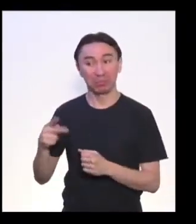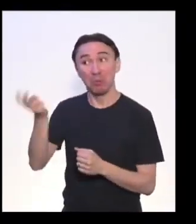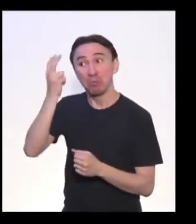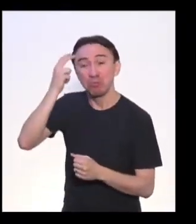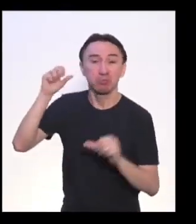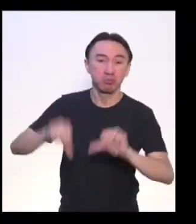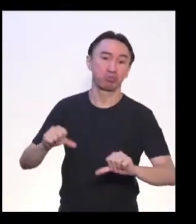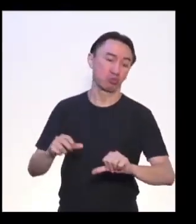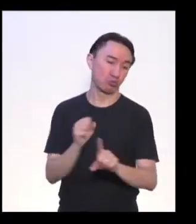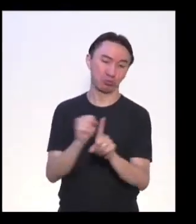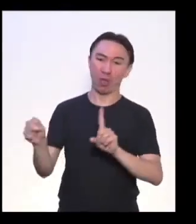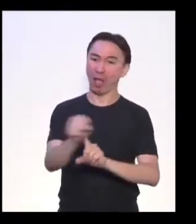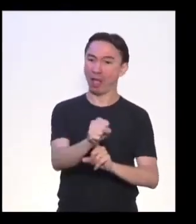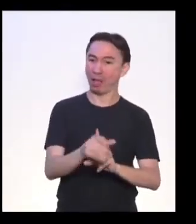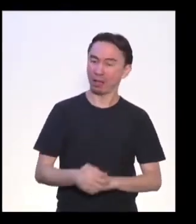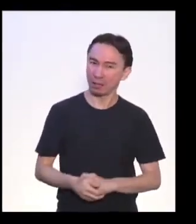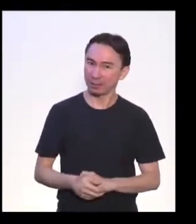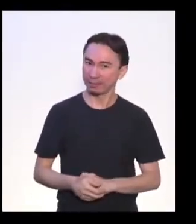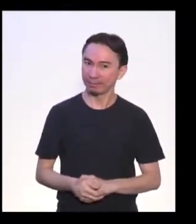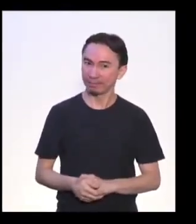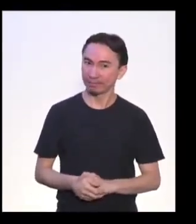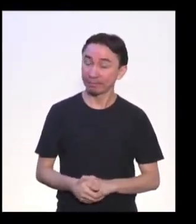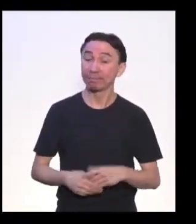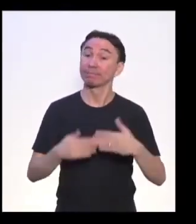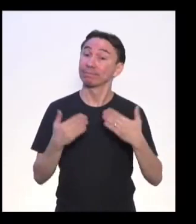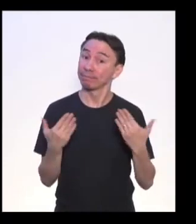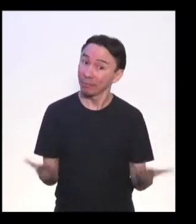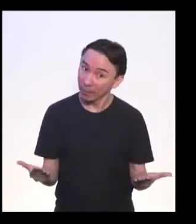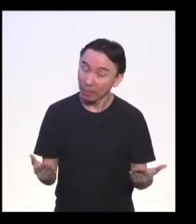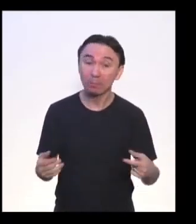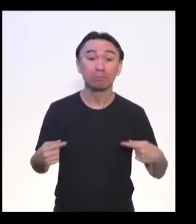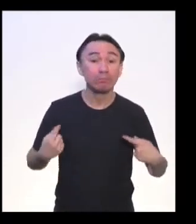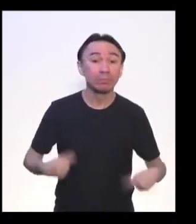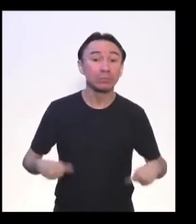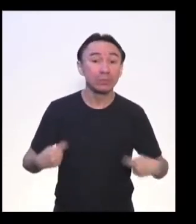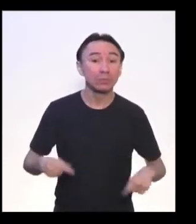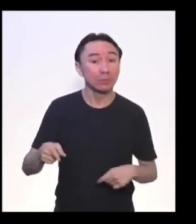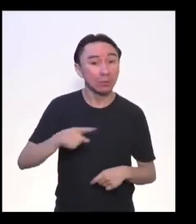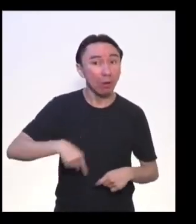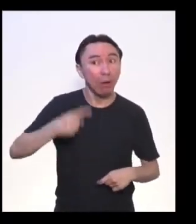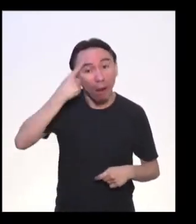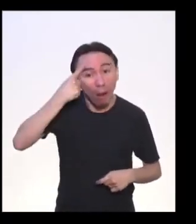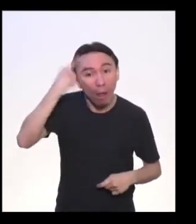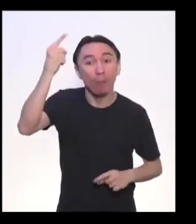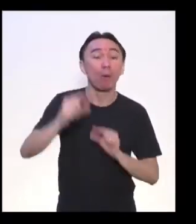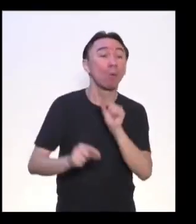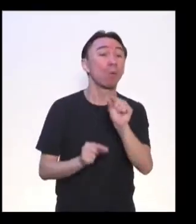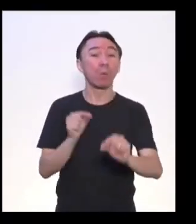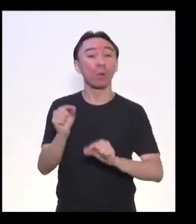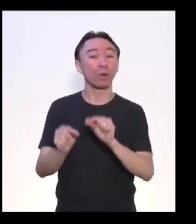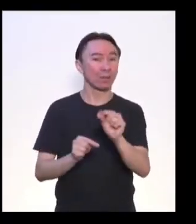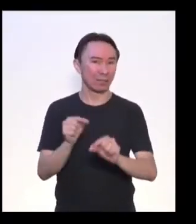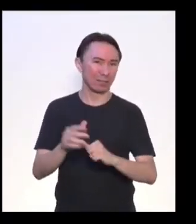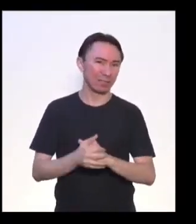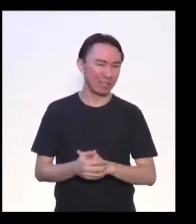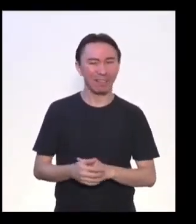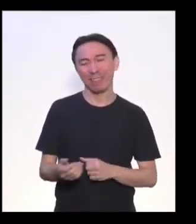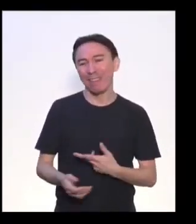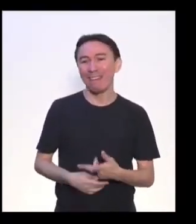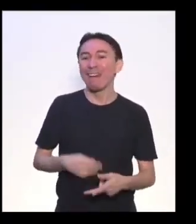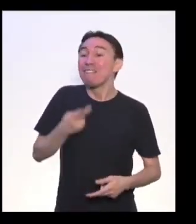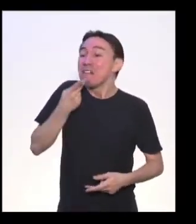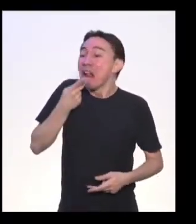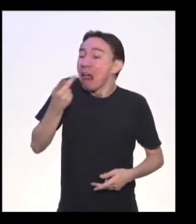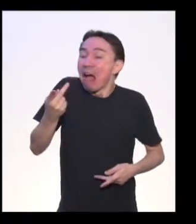Então, nesse caso, é bom a gente sempre lembrar que não tem essa